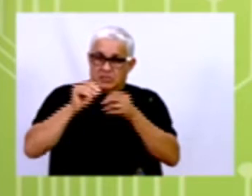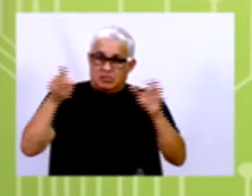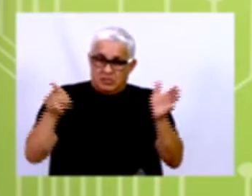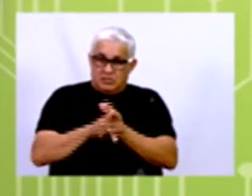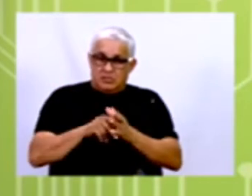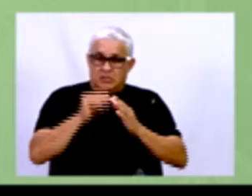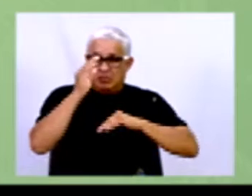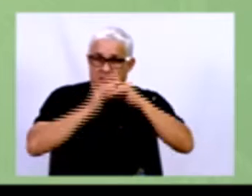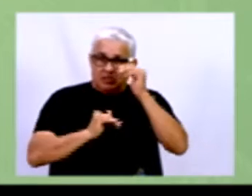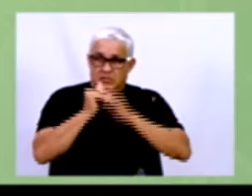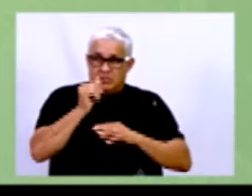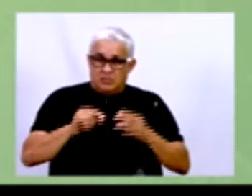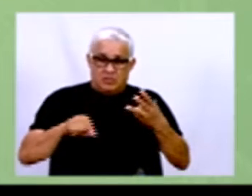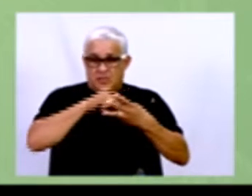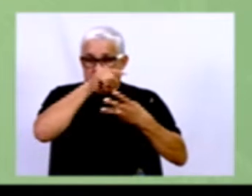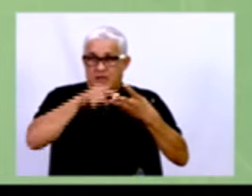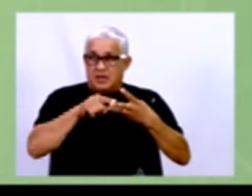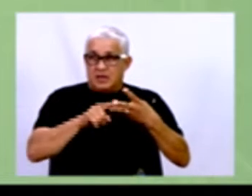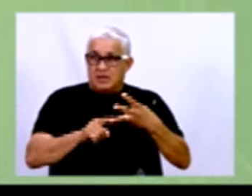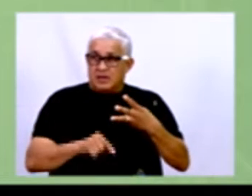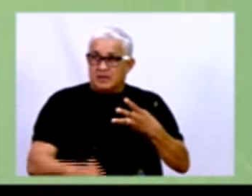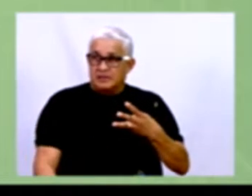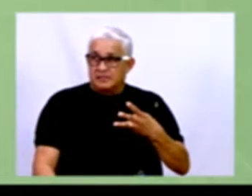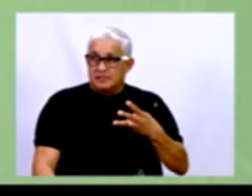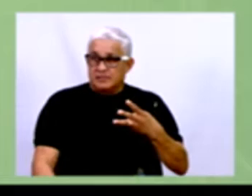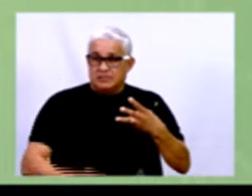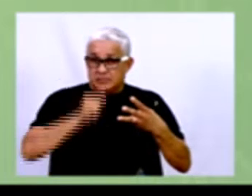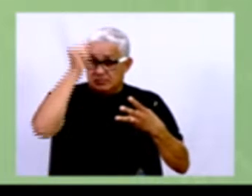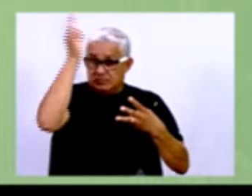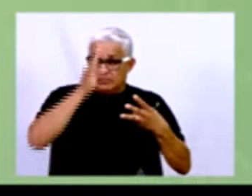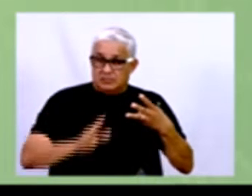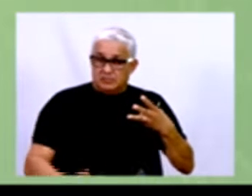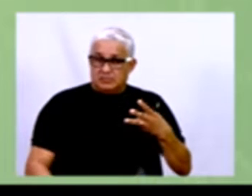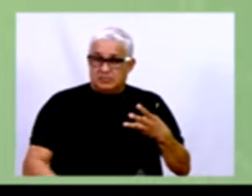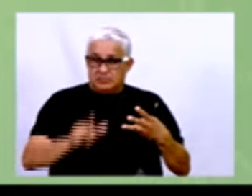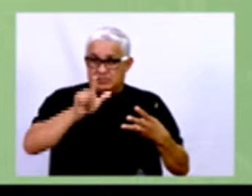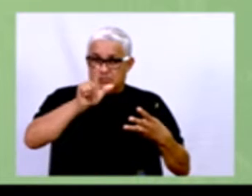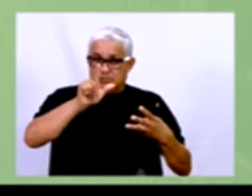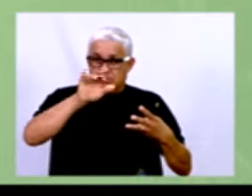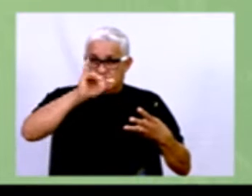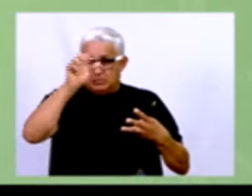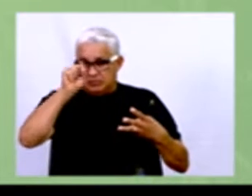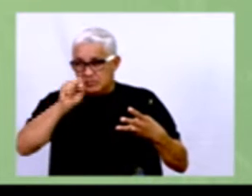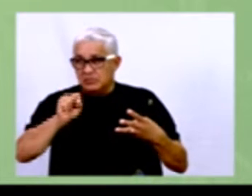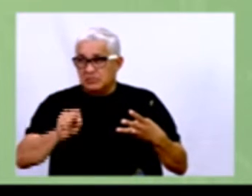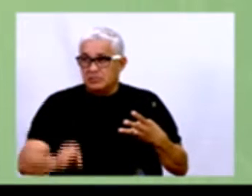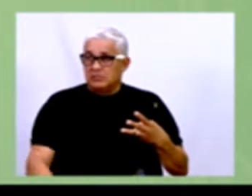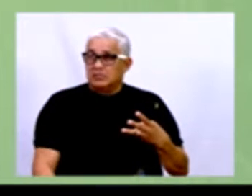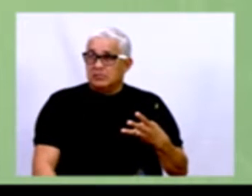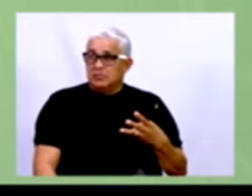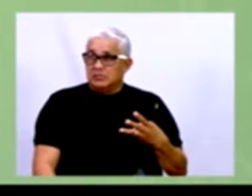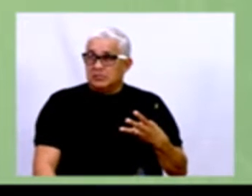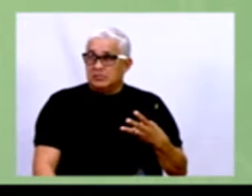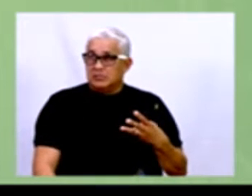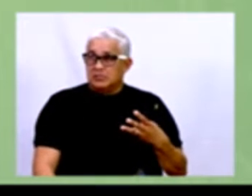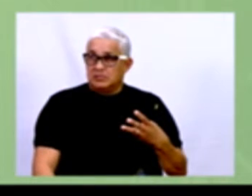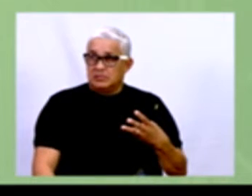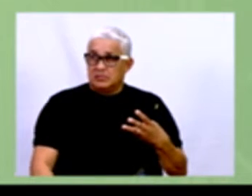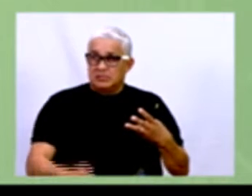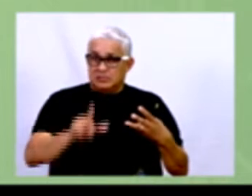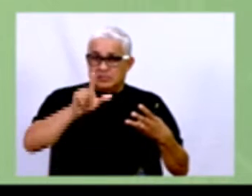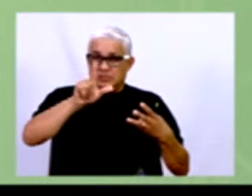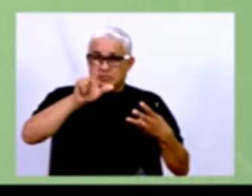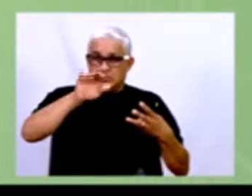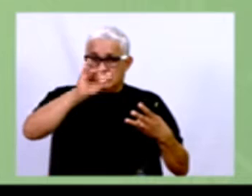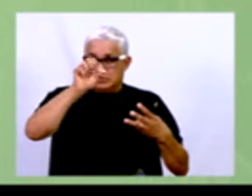nós destacamos 3 economistas brasileiros importantes ao longo do século XX, né, que